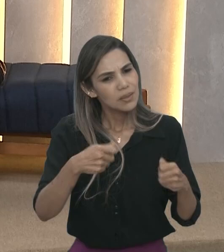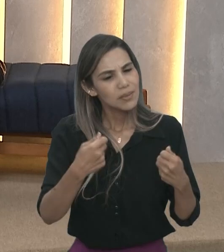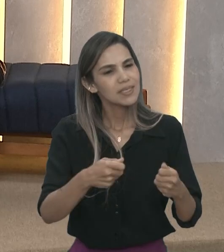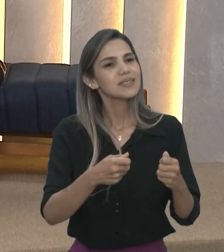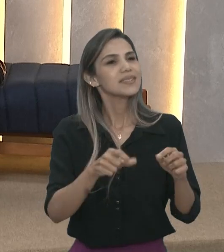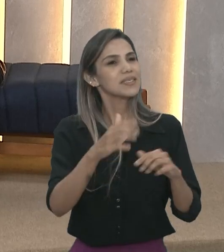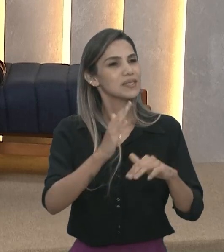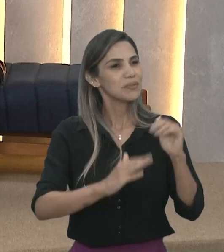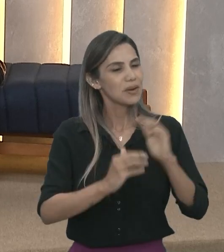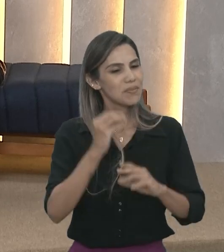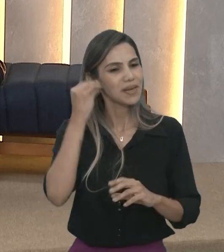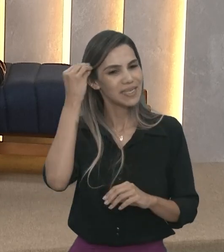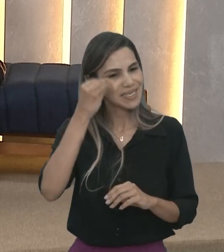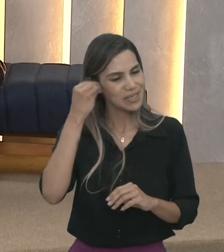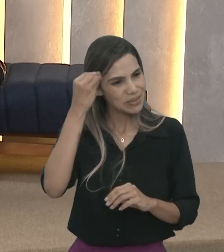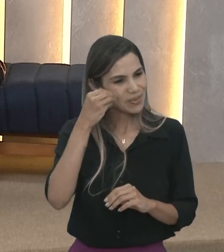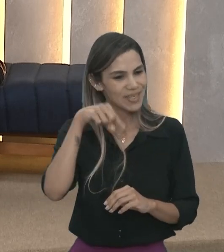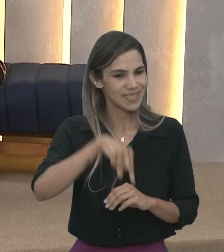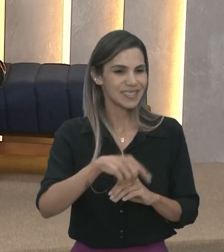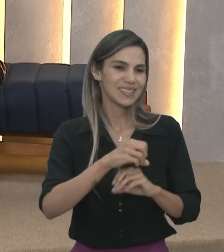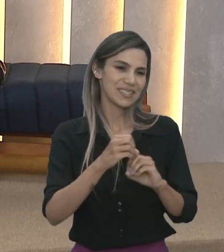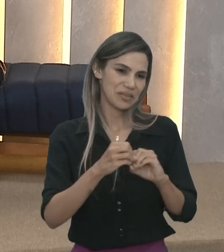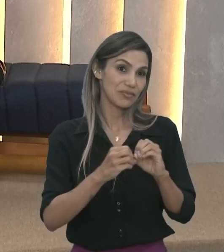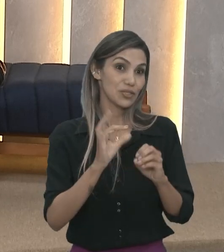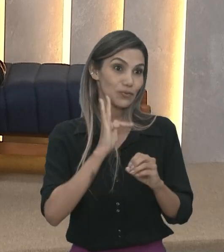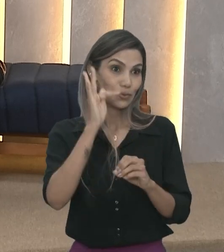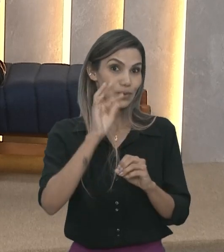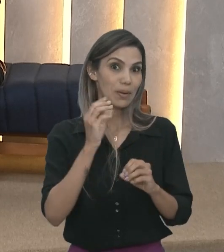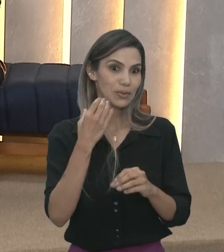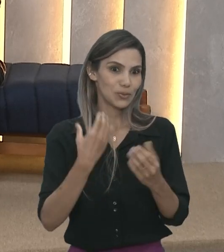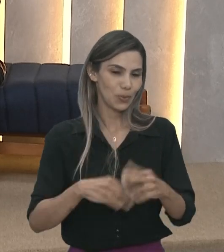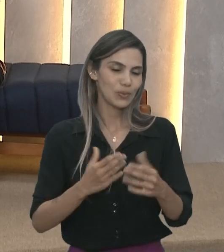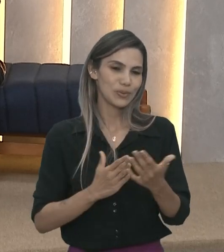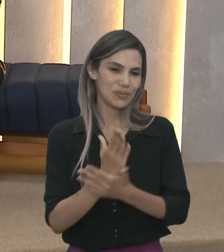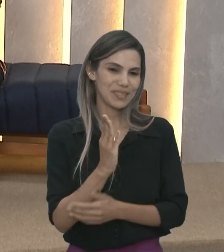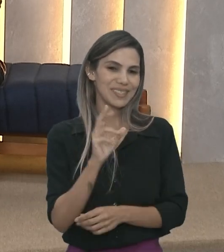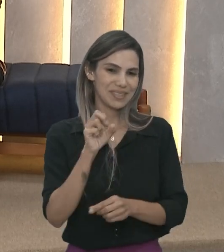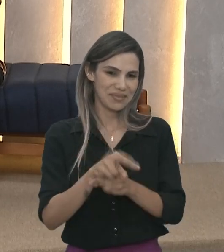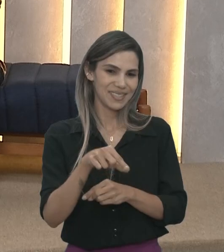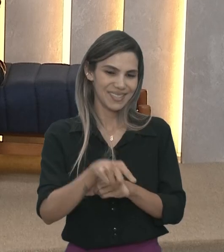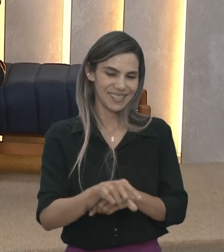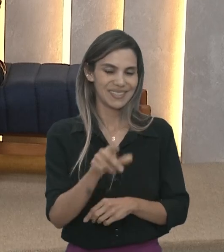também na UFG. É engraçado, falo sempre isso. Construir essa história, né,